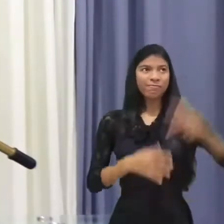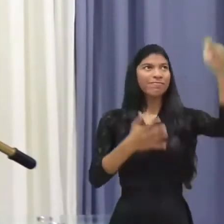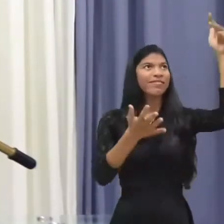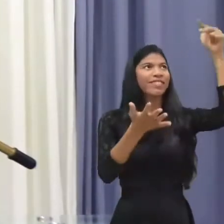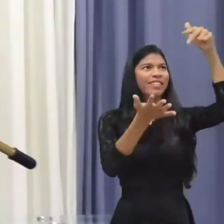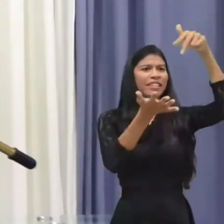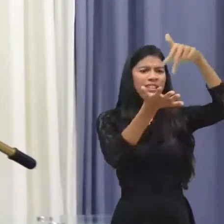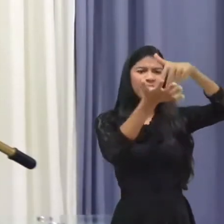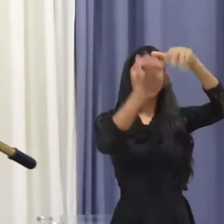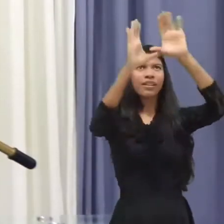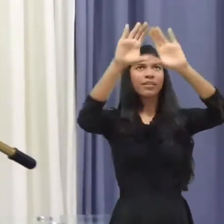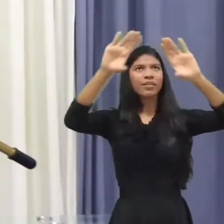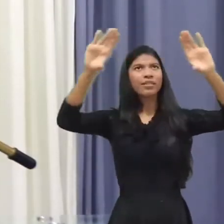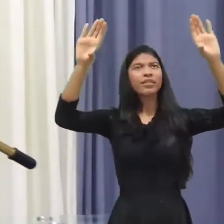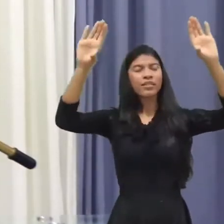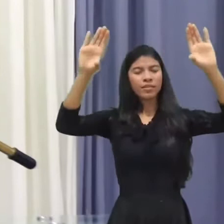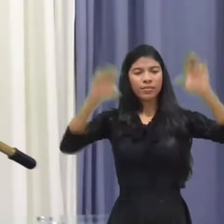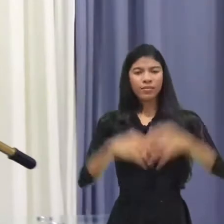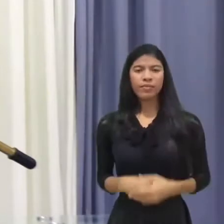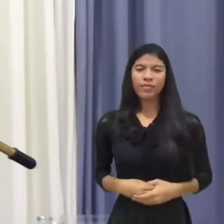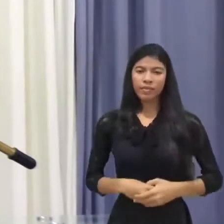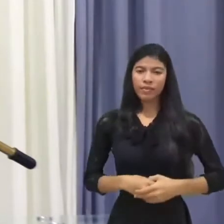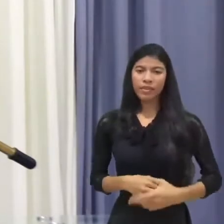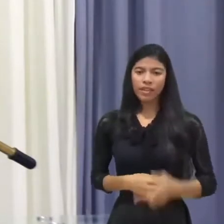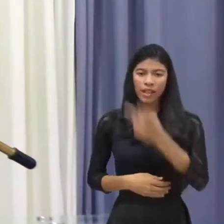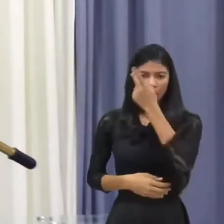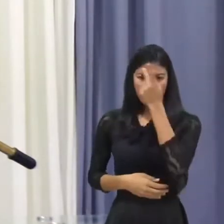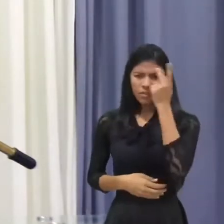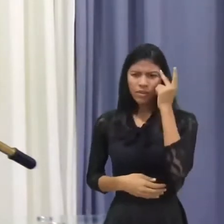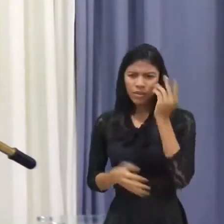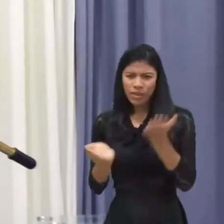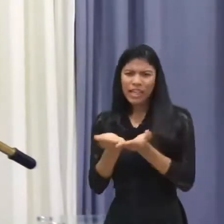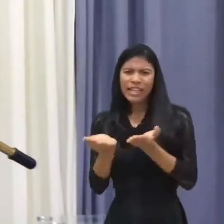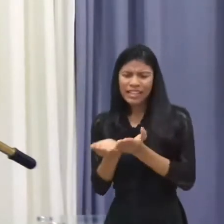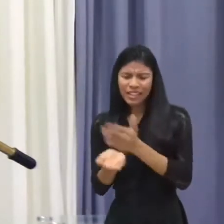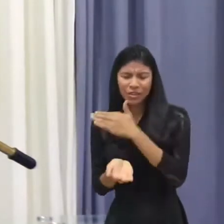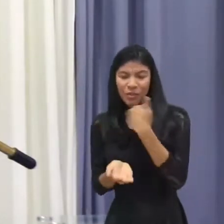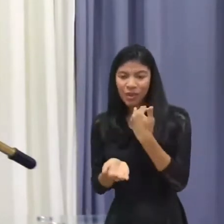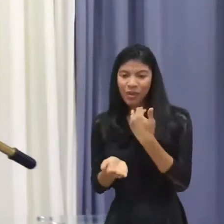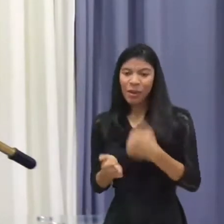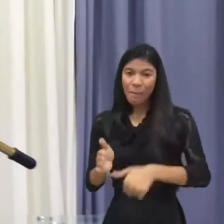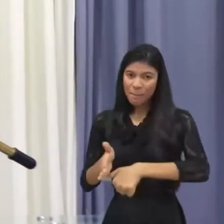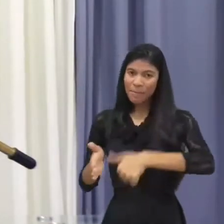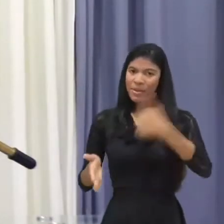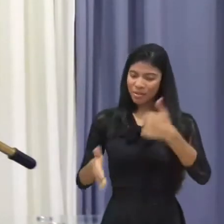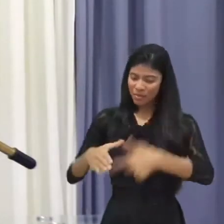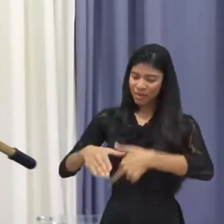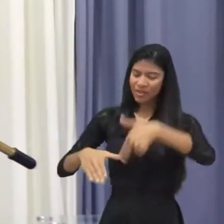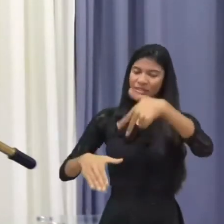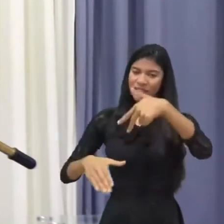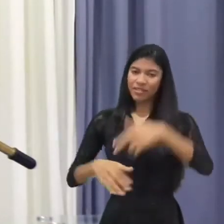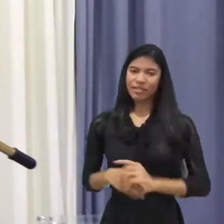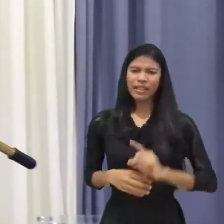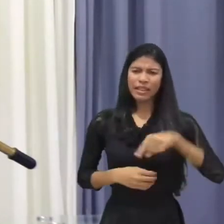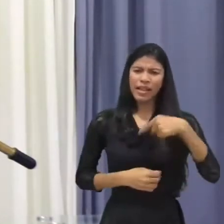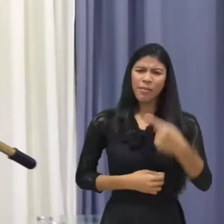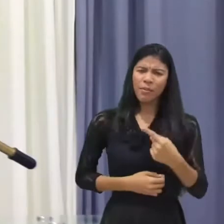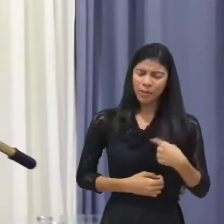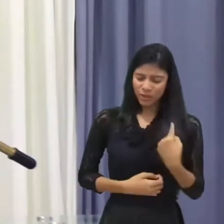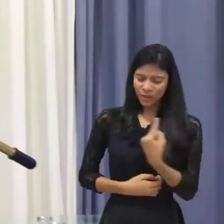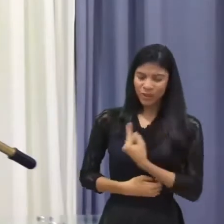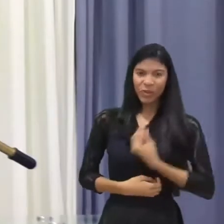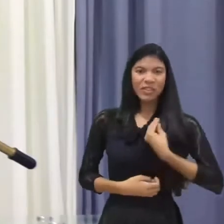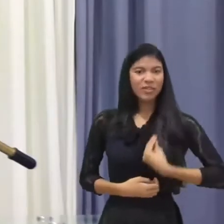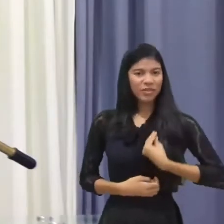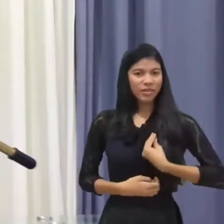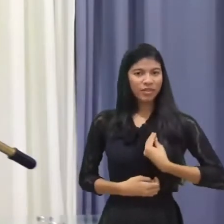dos céus, e os mortos em Cristo ressuscitarão primeiro. Depois nós, os vivos.